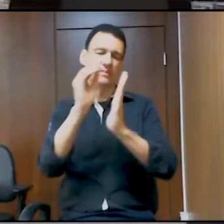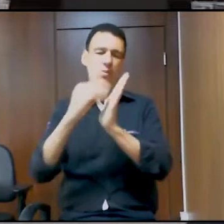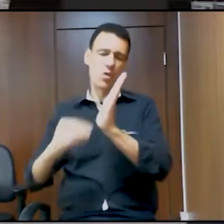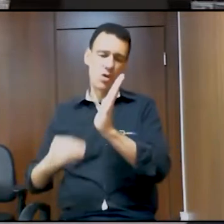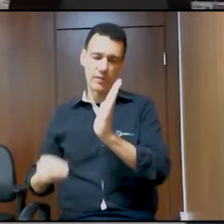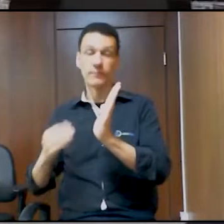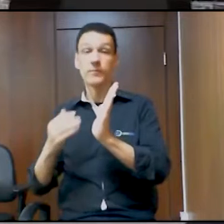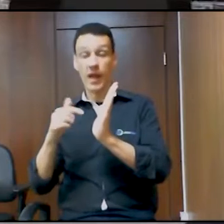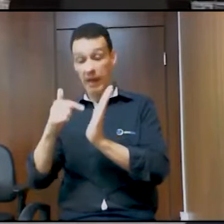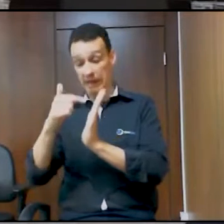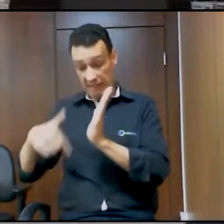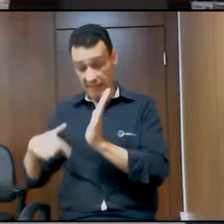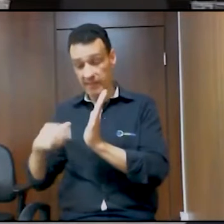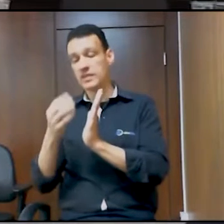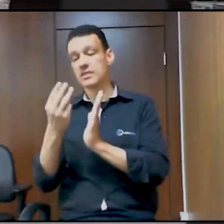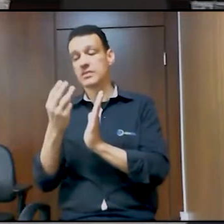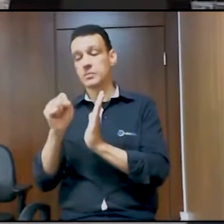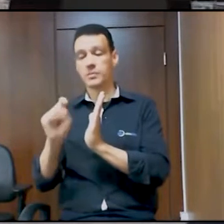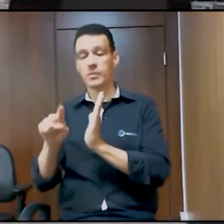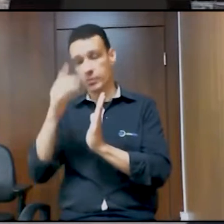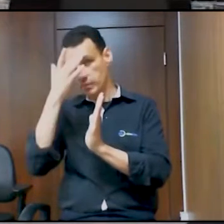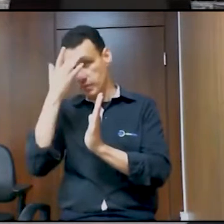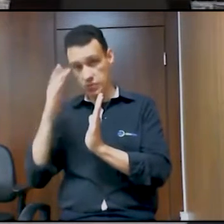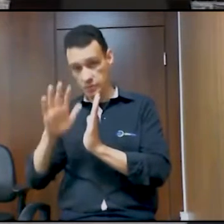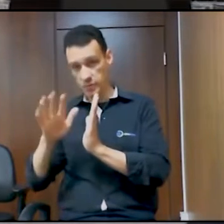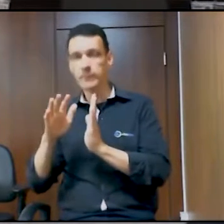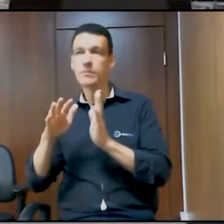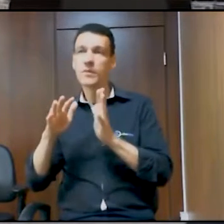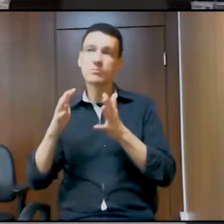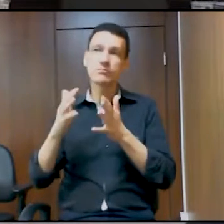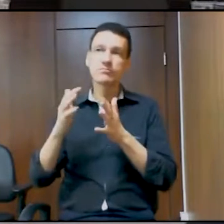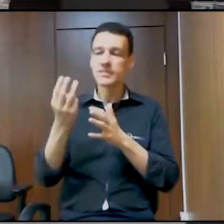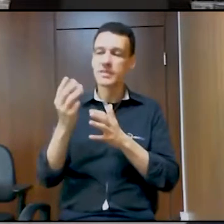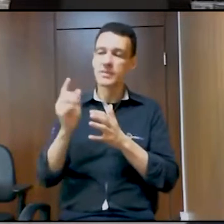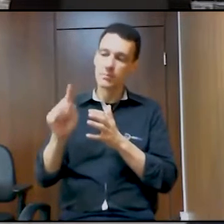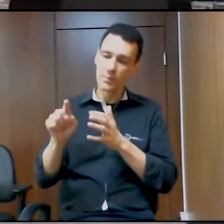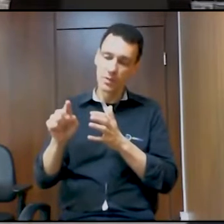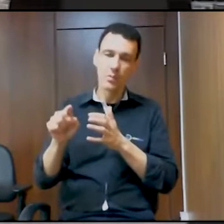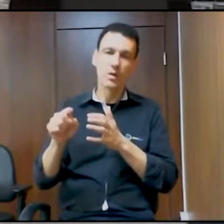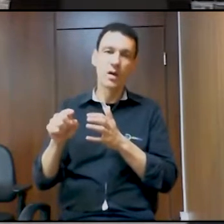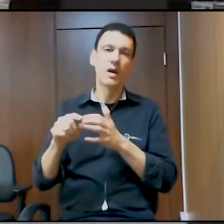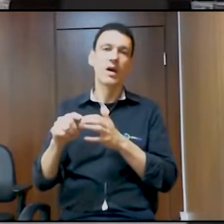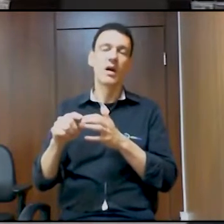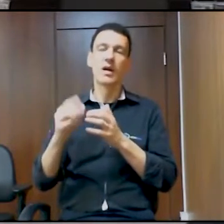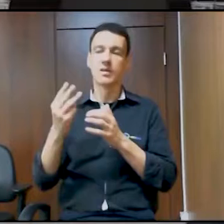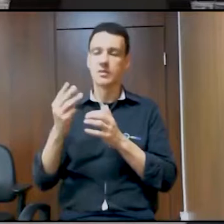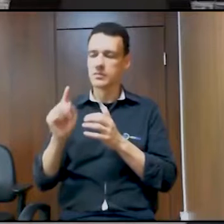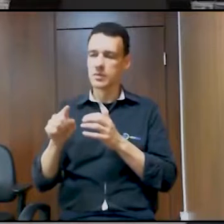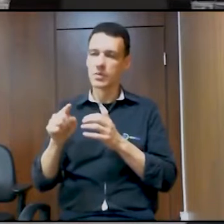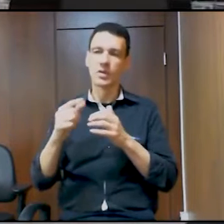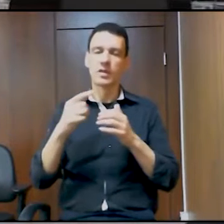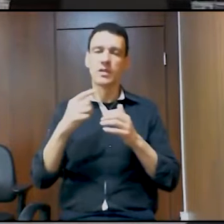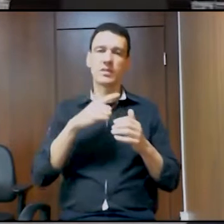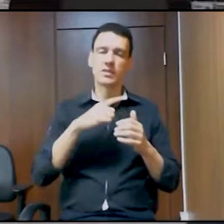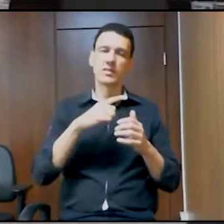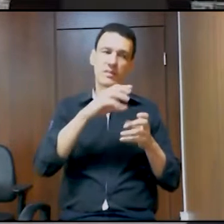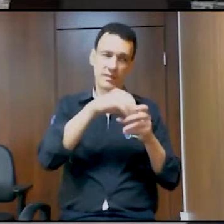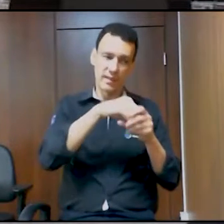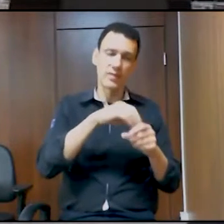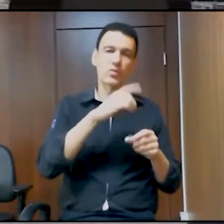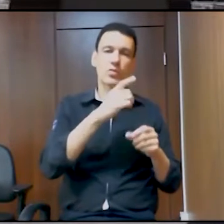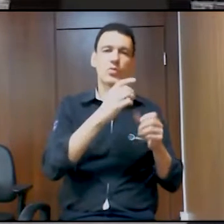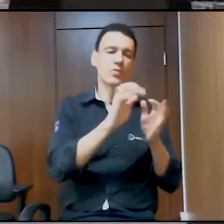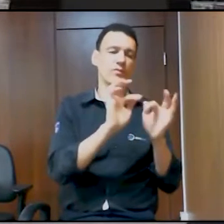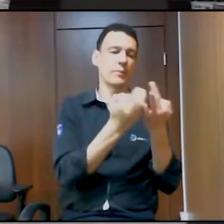mil pessoas. Dessas 38 mil, aproximadamente 3 mil estavam em 1.000 núcleos familiares. A hora